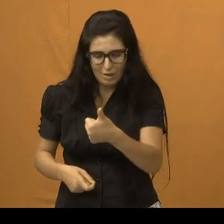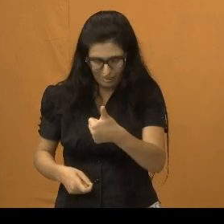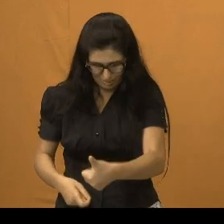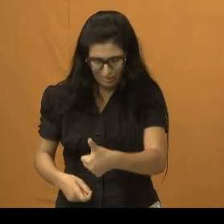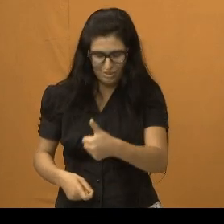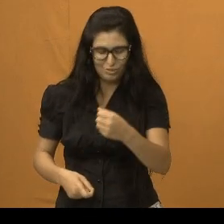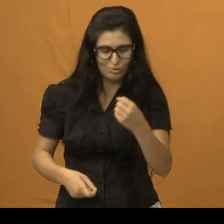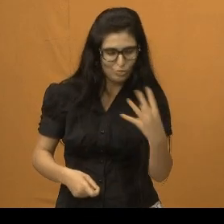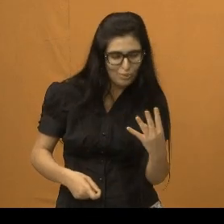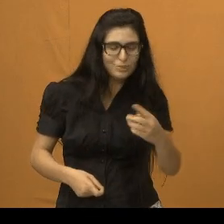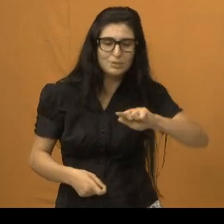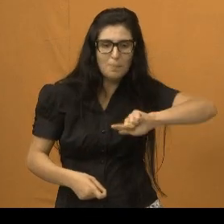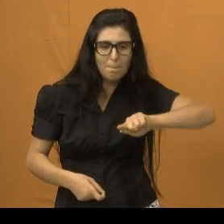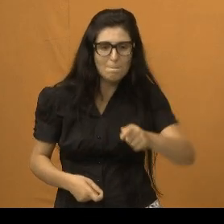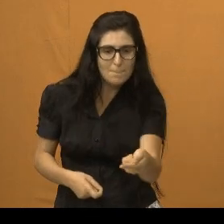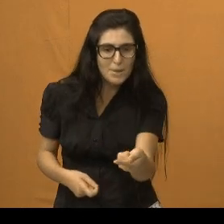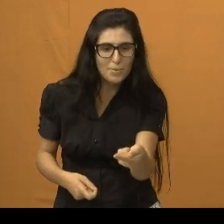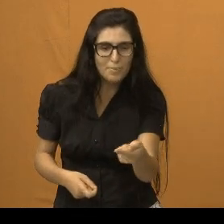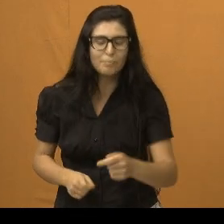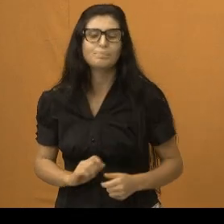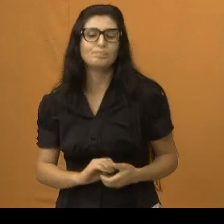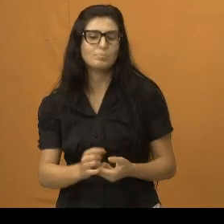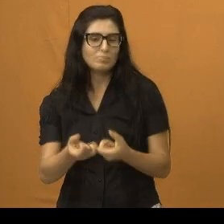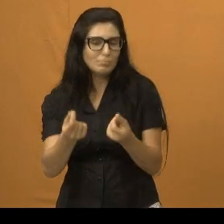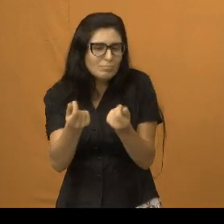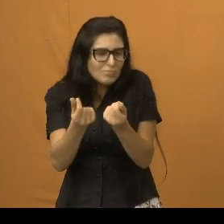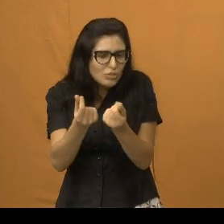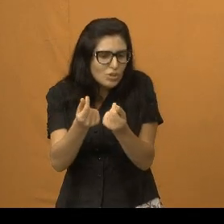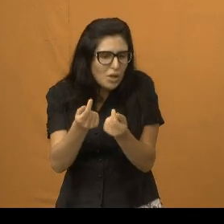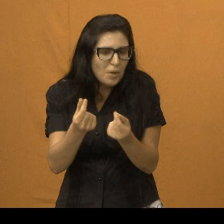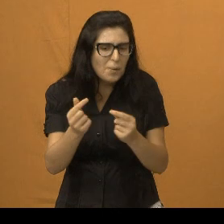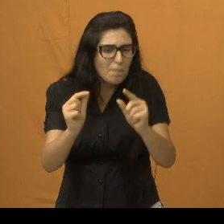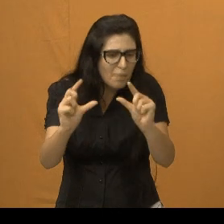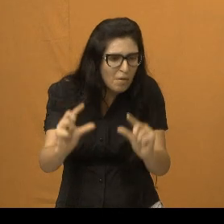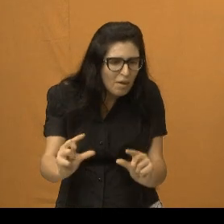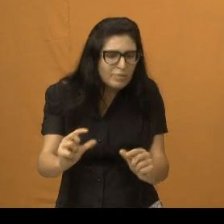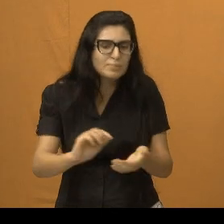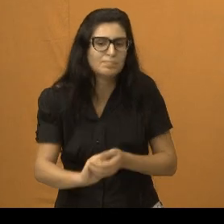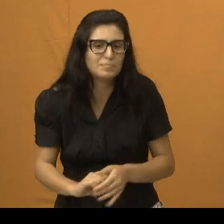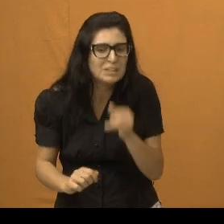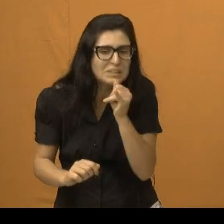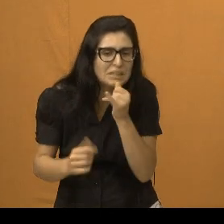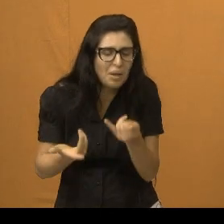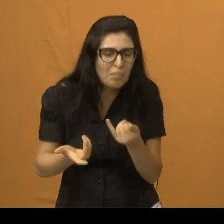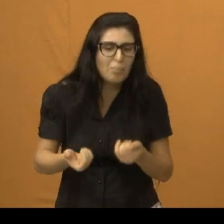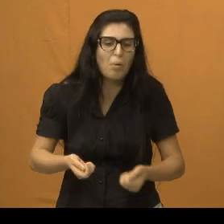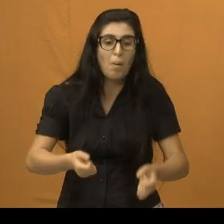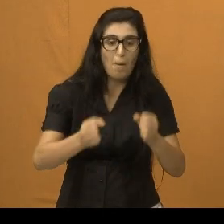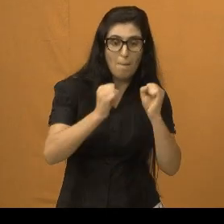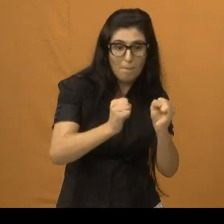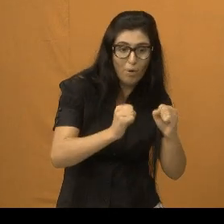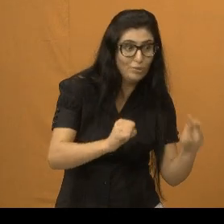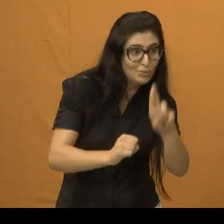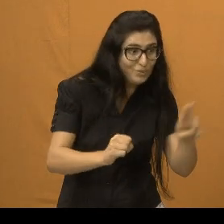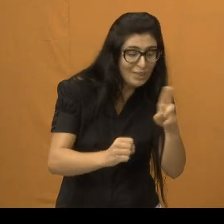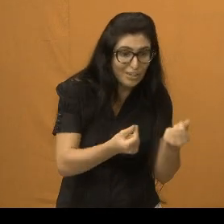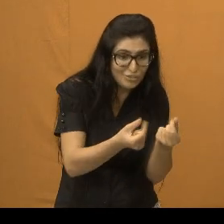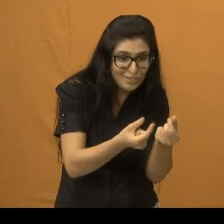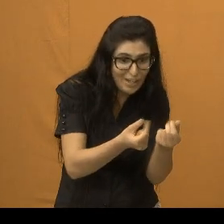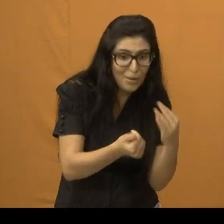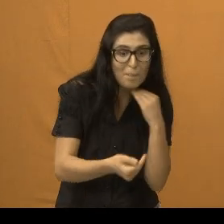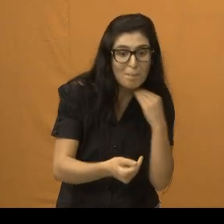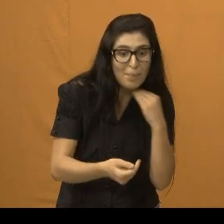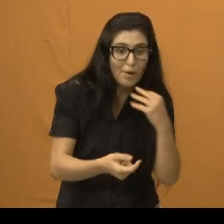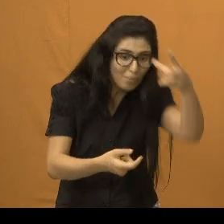operações de crédito é interessante esse valor menor, porque é quando você faz um possível empréstimo e entra esse dinheiro para você circular dentro do processo.